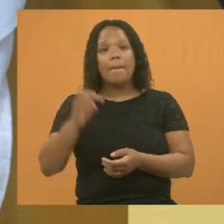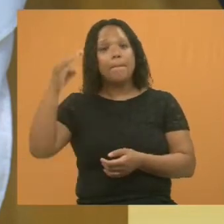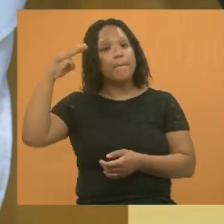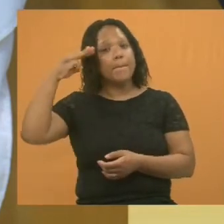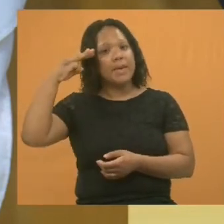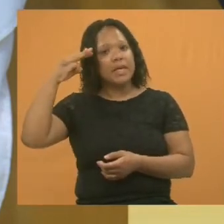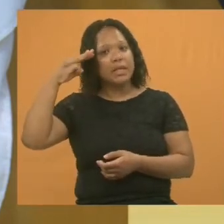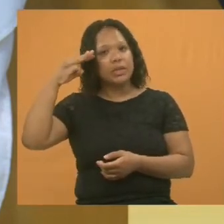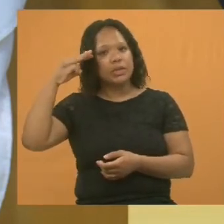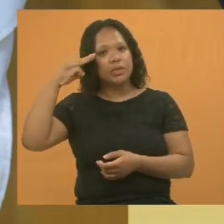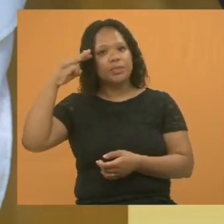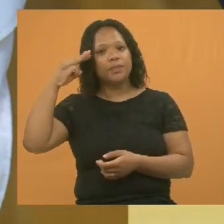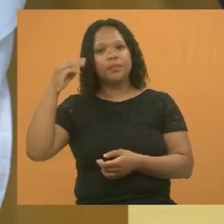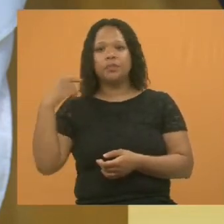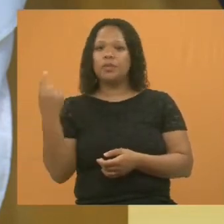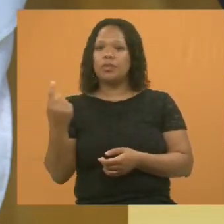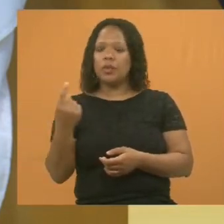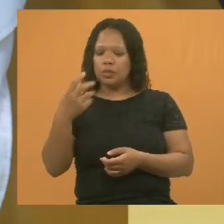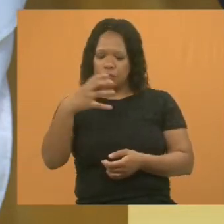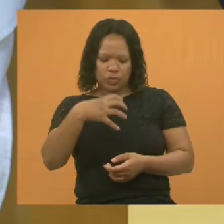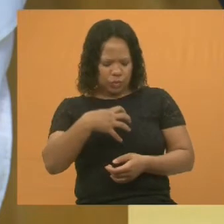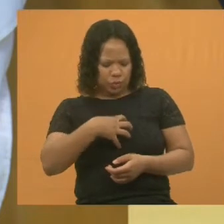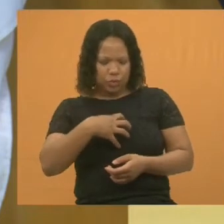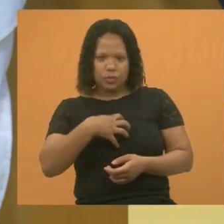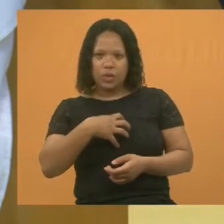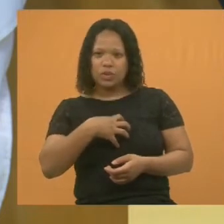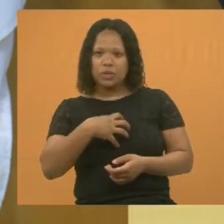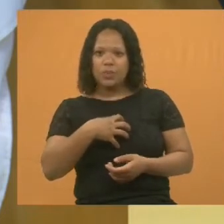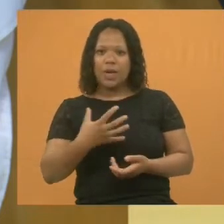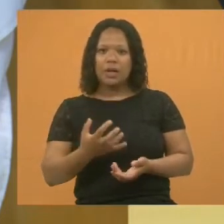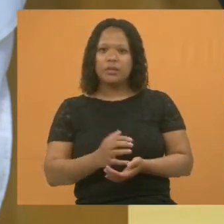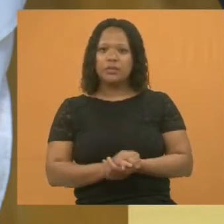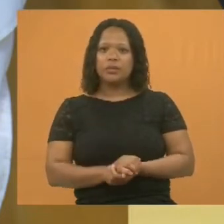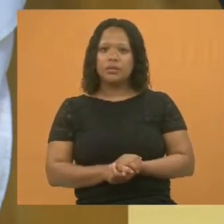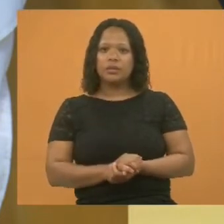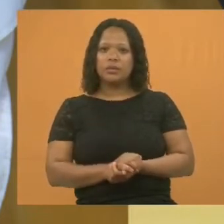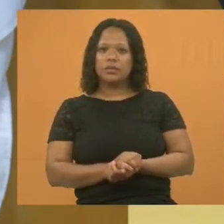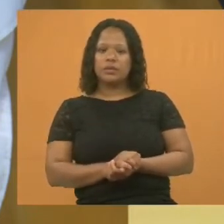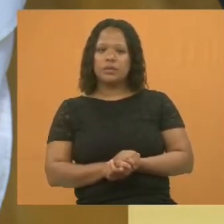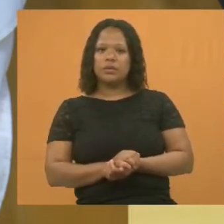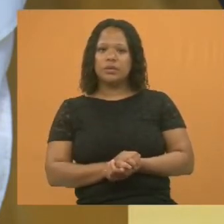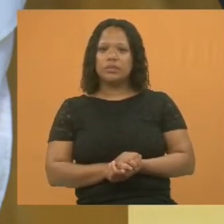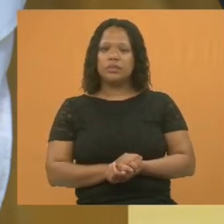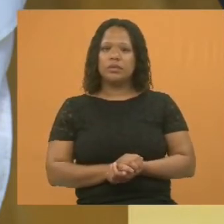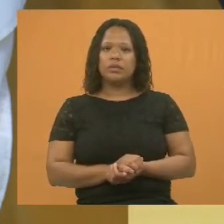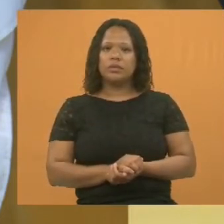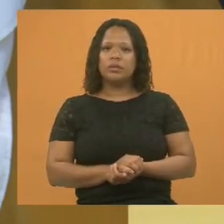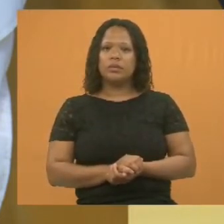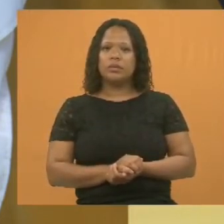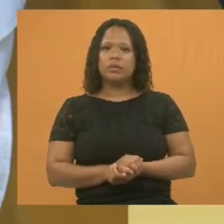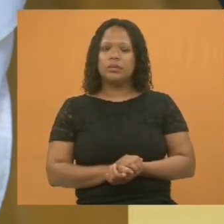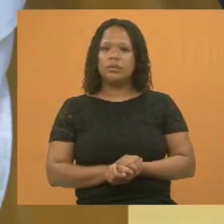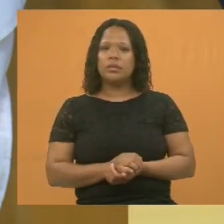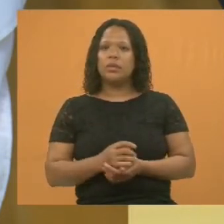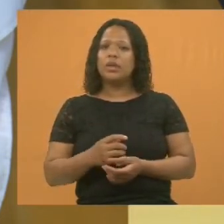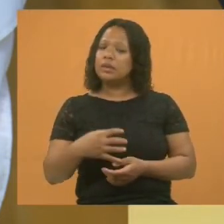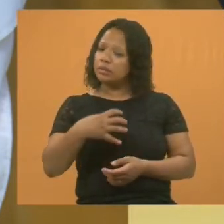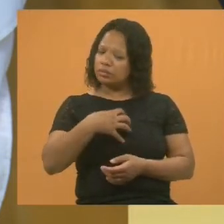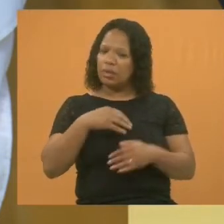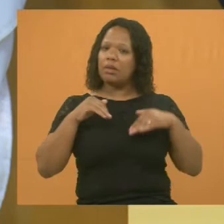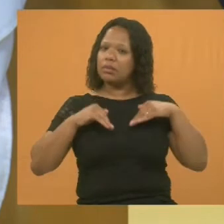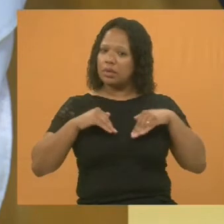mente, a nossa emoção, o nosso sentimento, algo que é imaterial e intangível, mas nós sabemos que